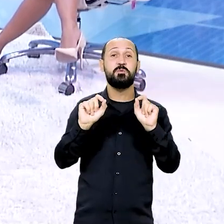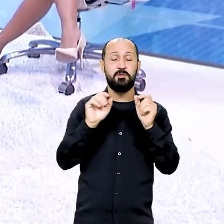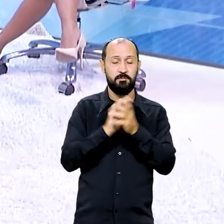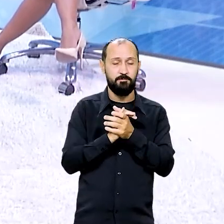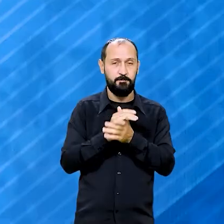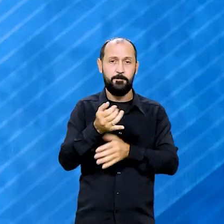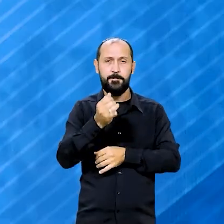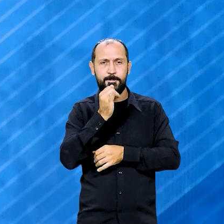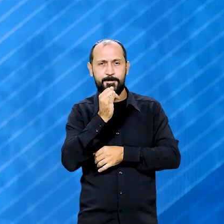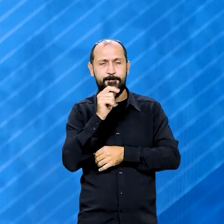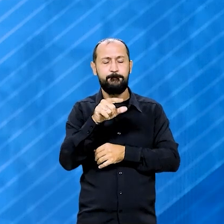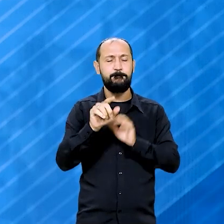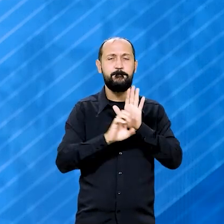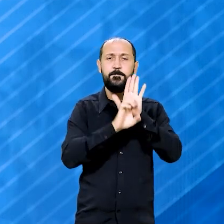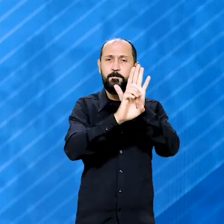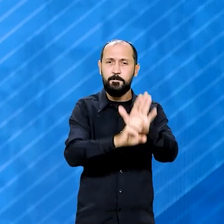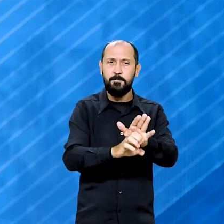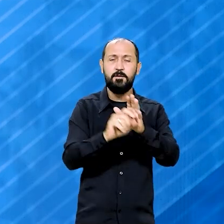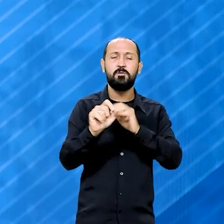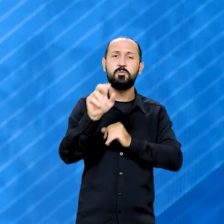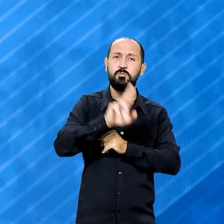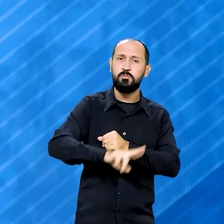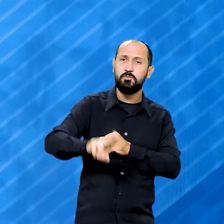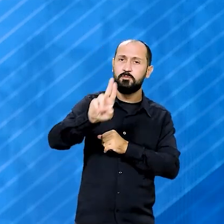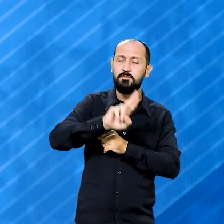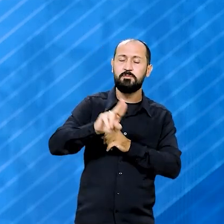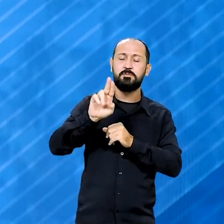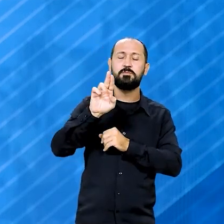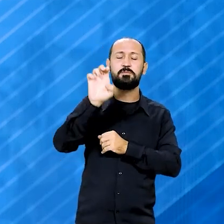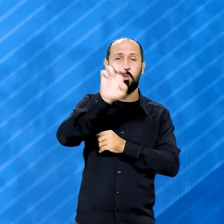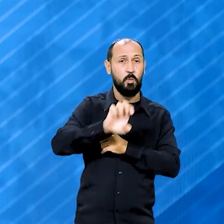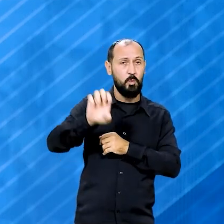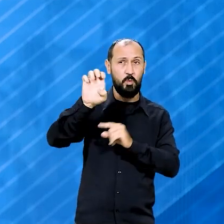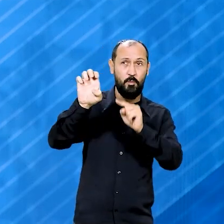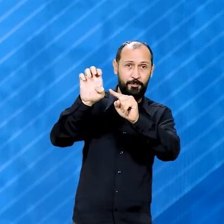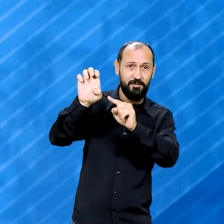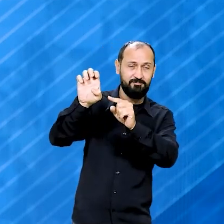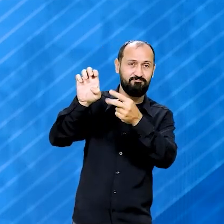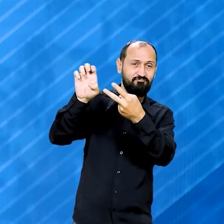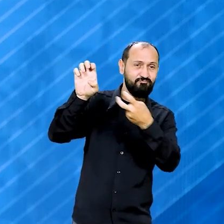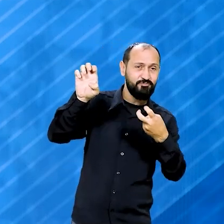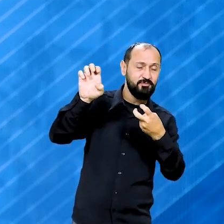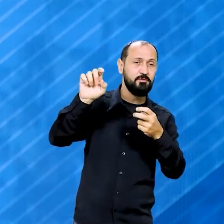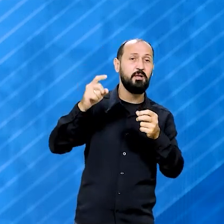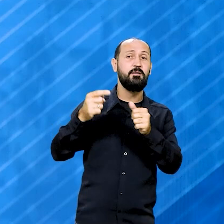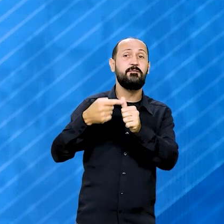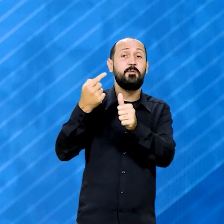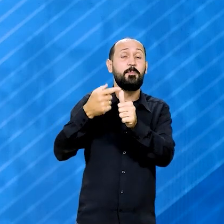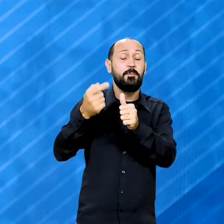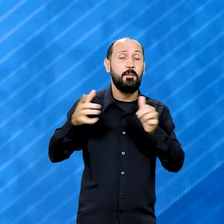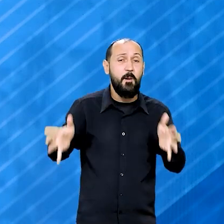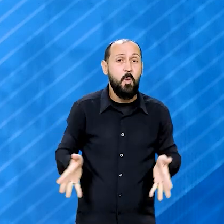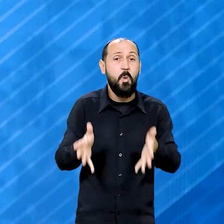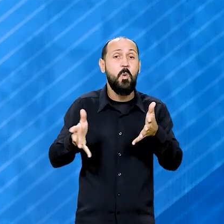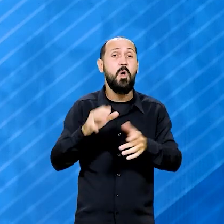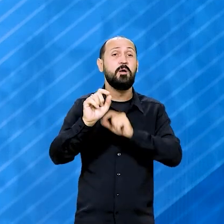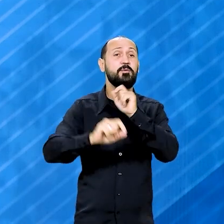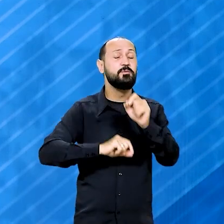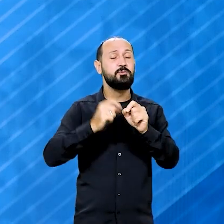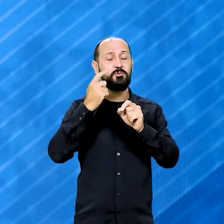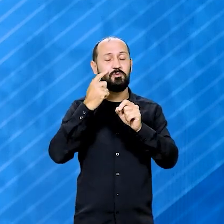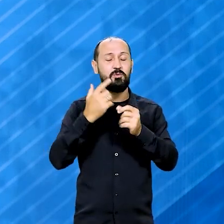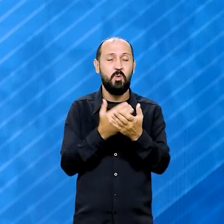inovação faz? No caso, ele pegou um modelo muito utilizado na Europa, inclusive que a gente fala que ele foi um